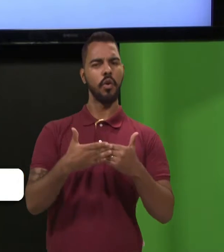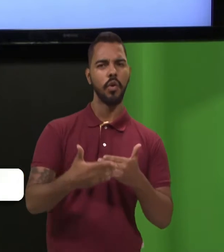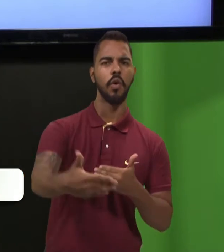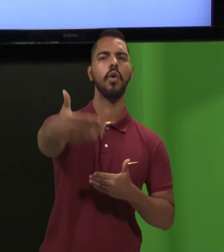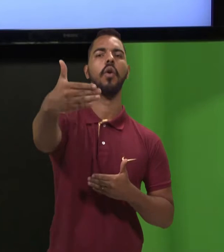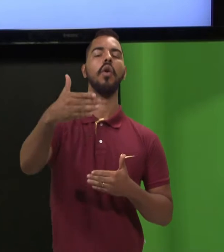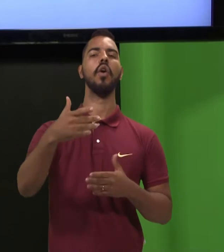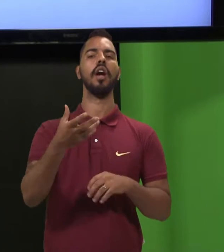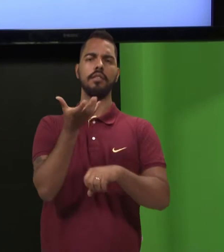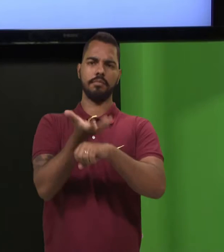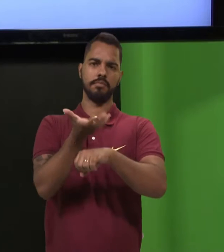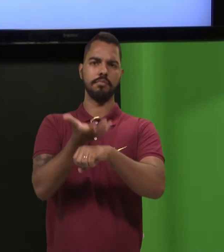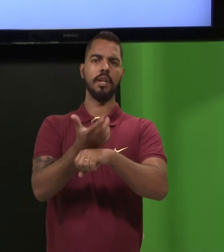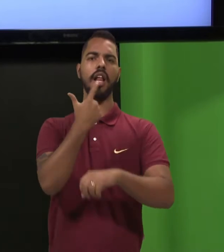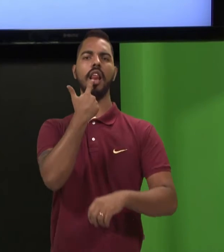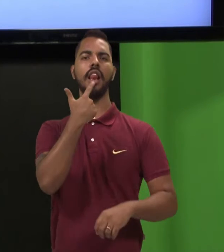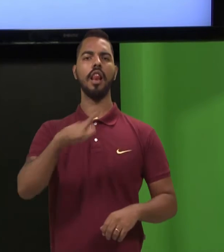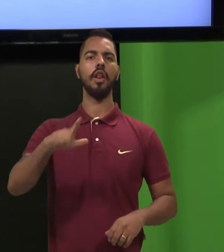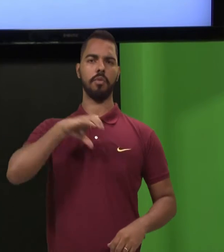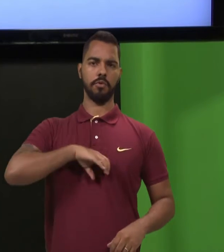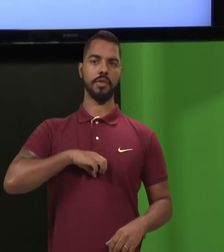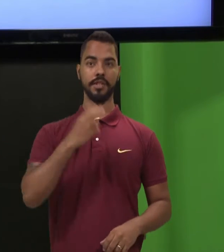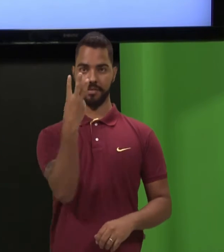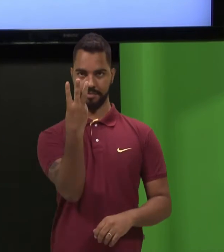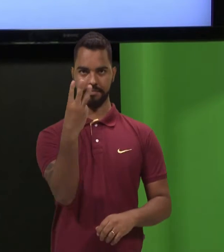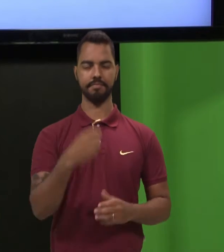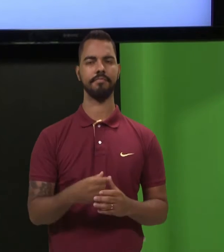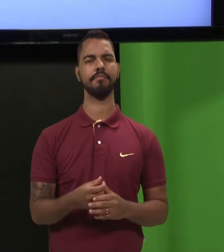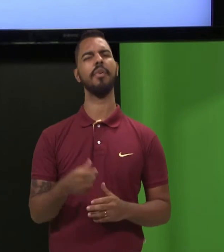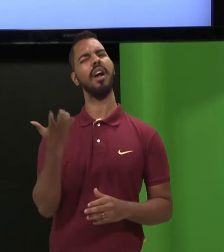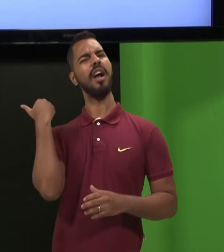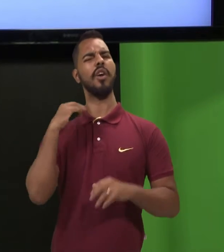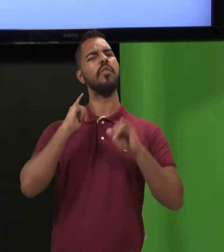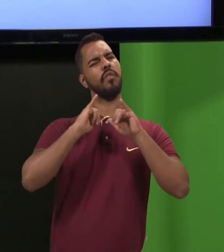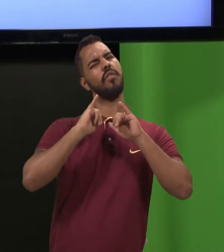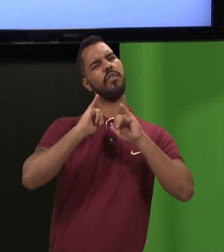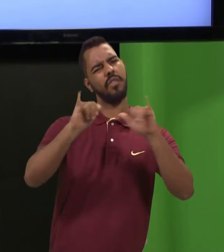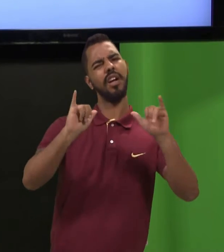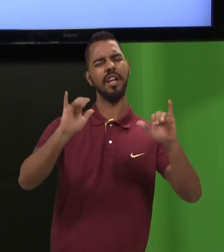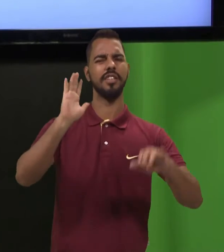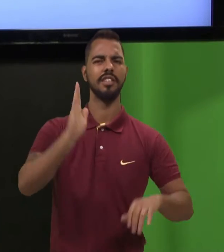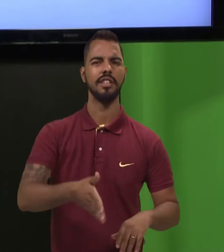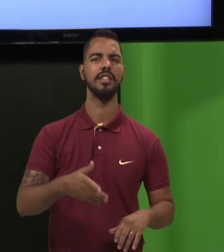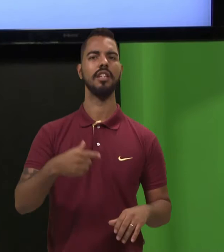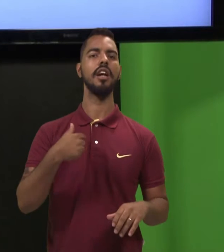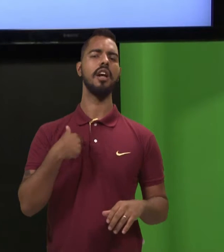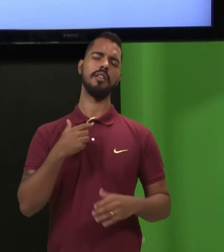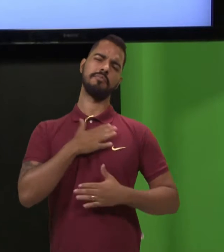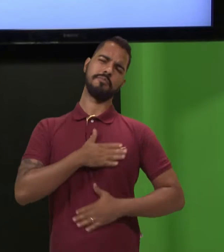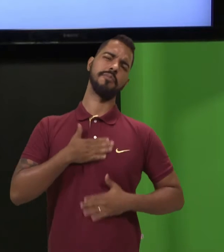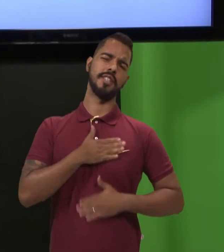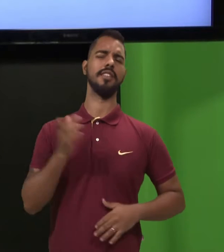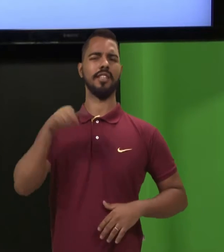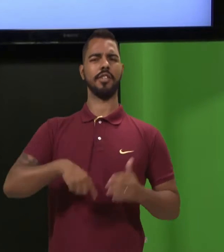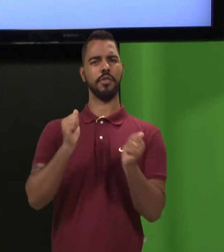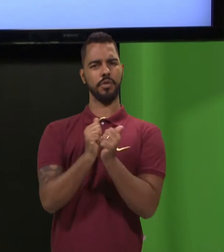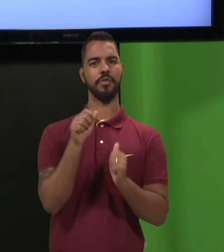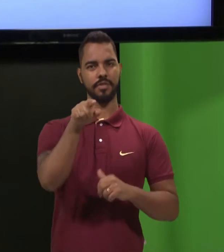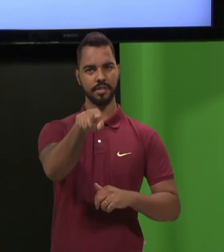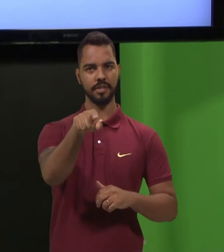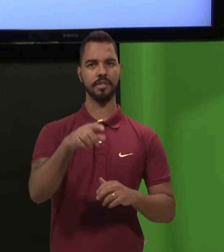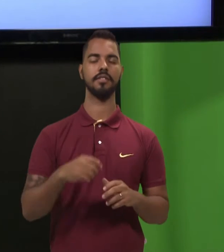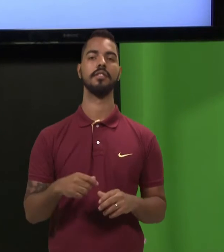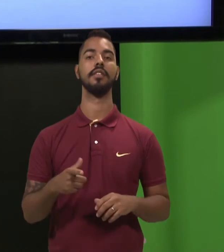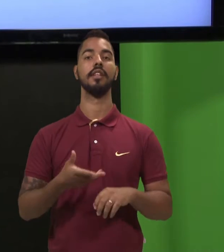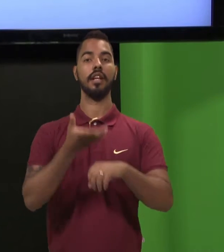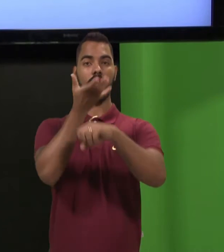Portuguesa 3. Como já disse, é um prazer estar aqui com vocês. Além dessa videoaula que estamos apresentando, todo